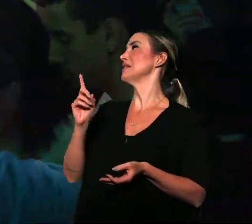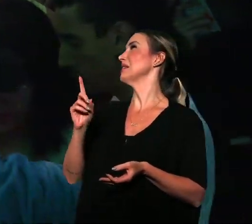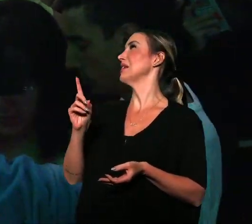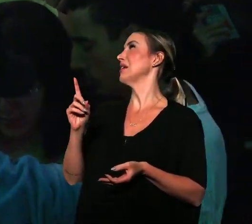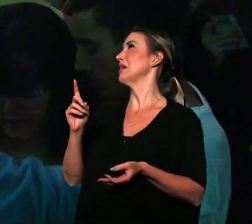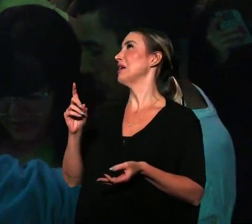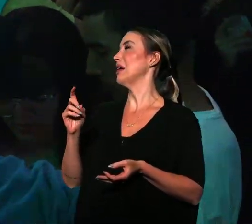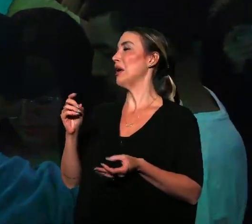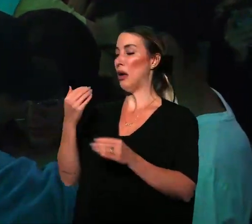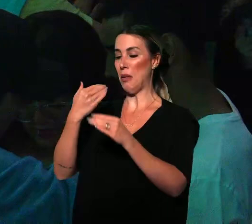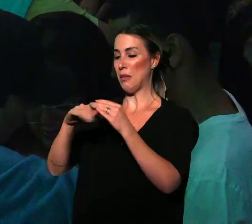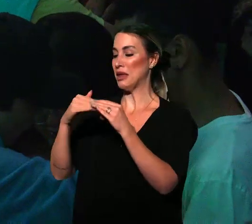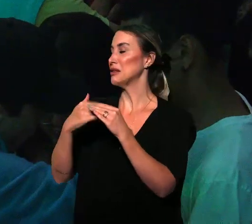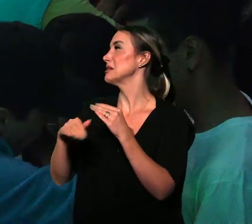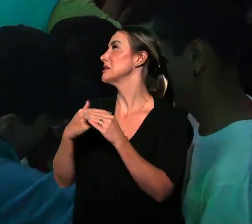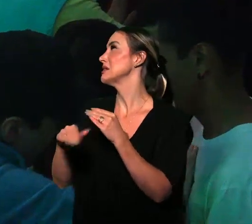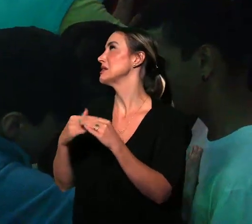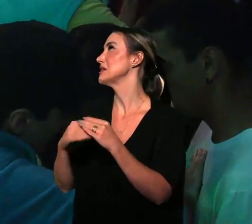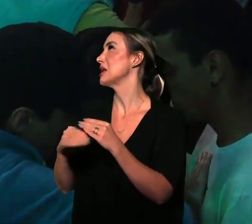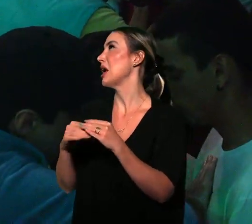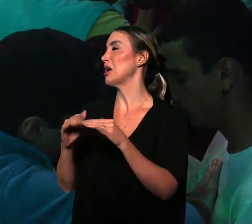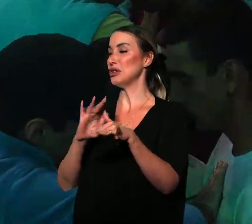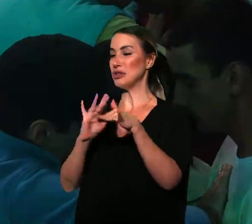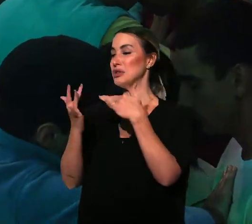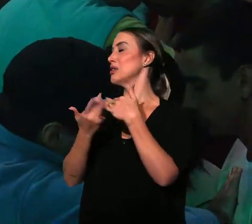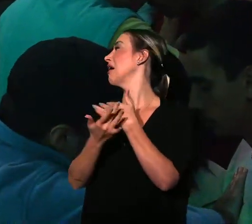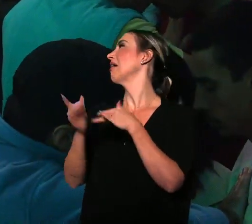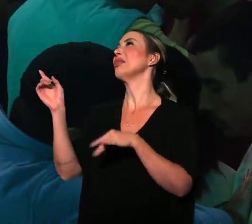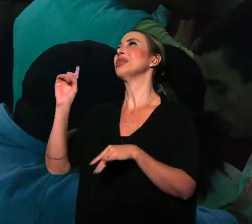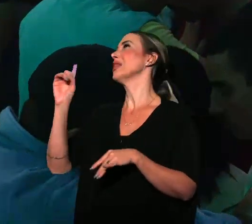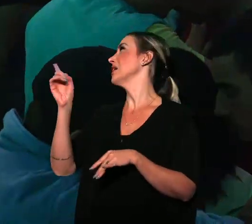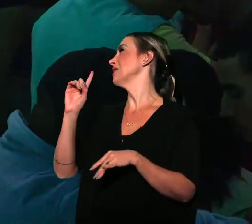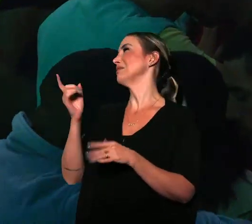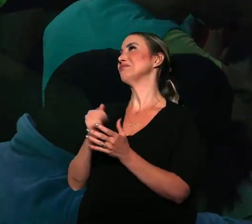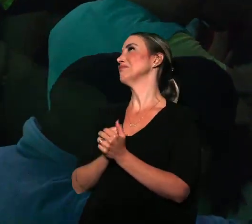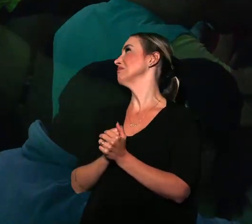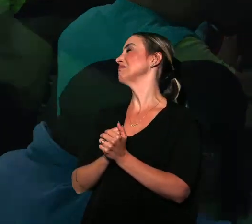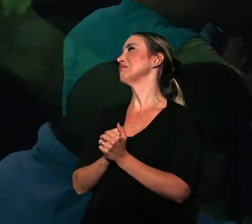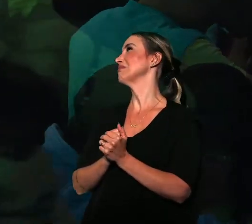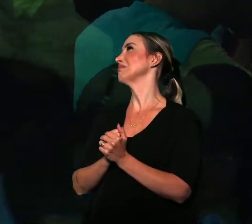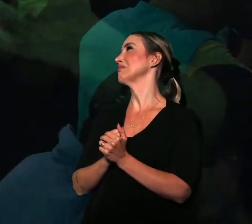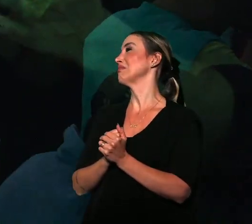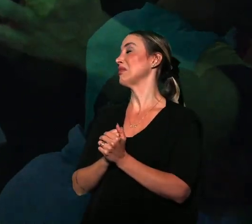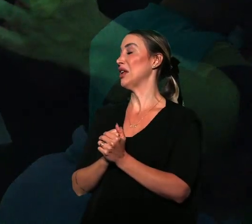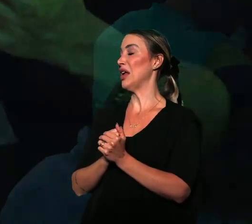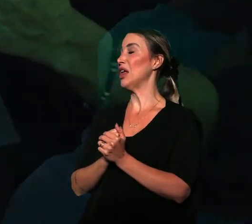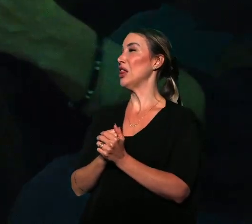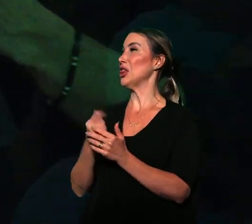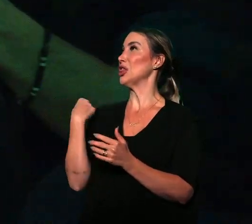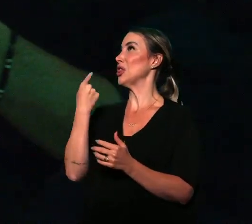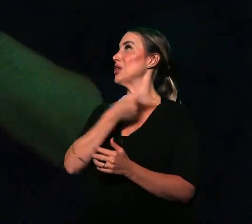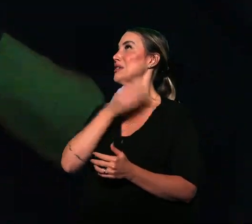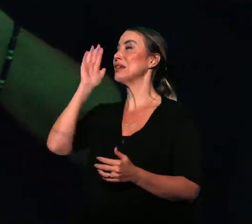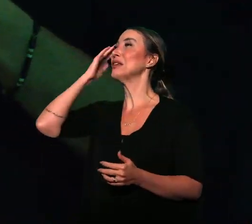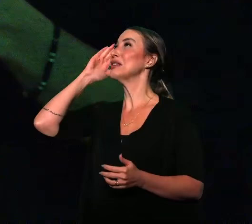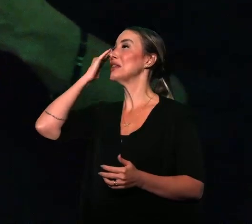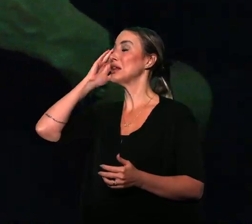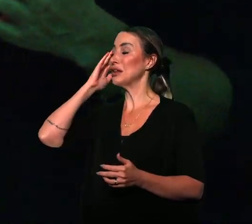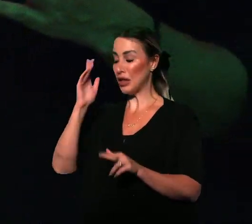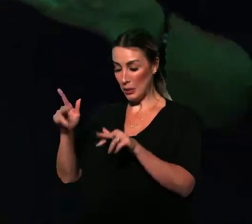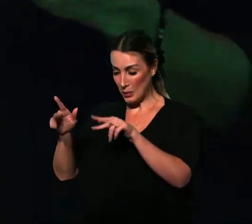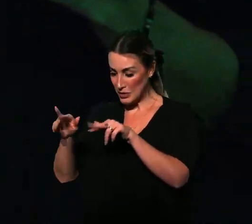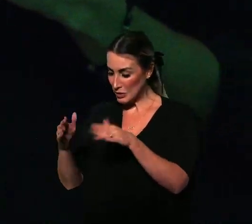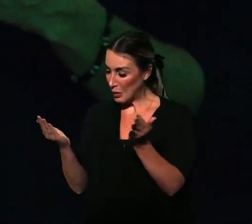outros, independente da igreja, independente se você concorda ou não concorda. Ele é o nosso irmão e a nossa irmã em Cristo, e nós